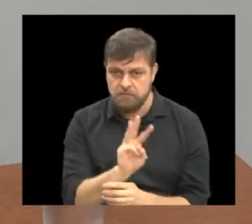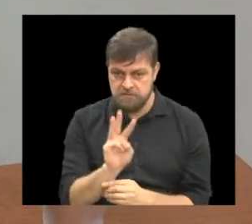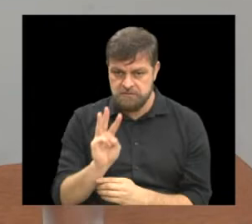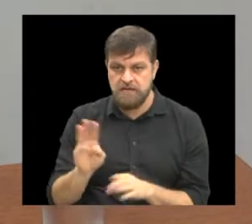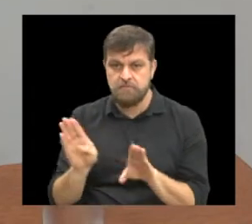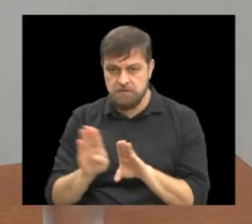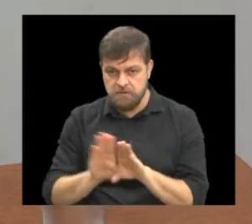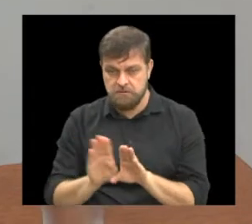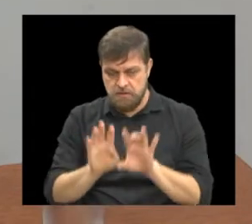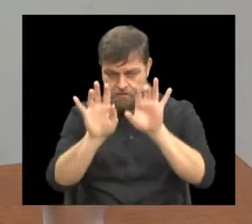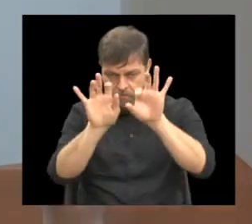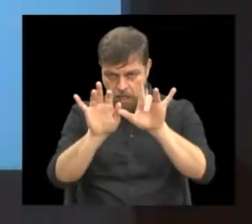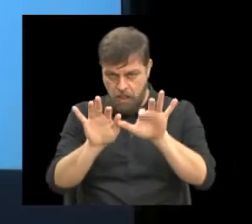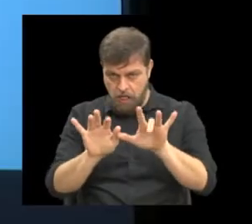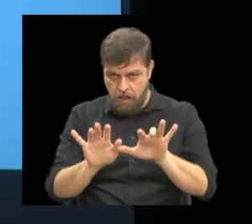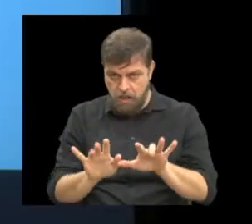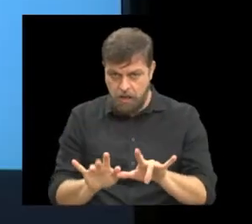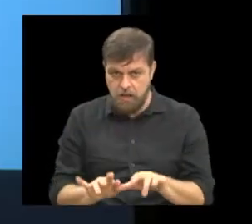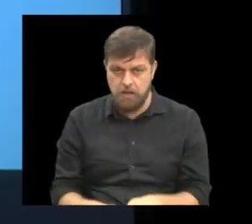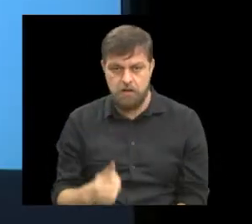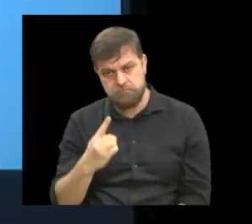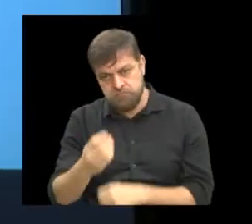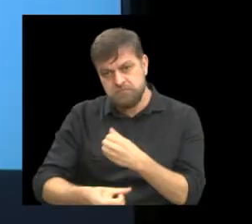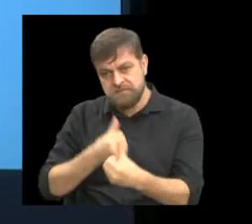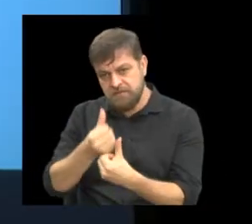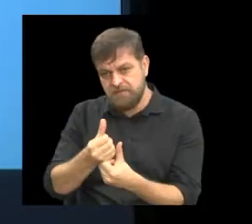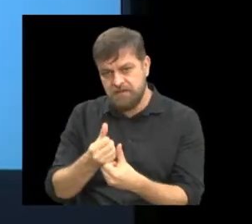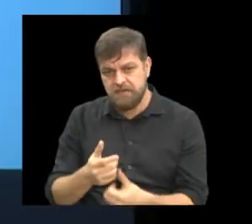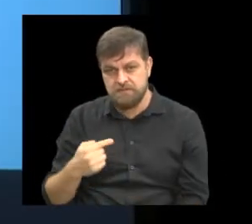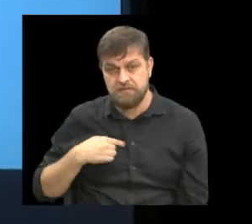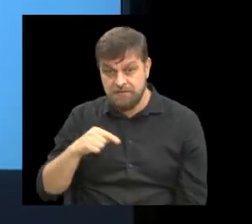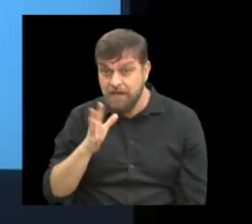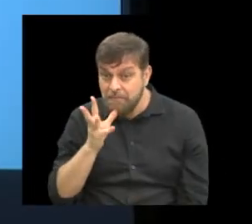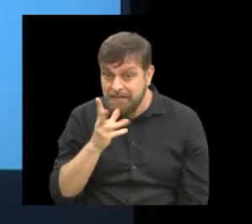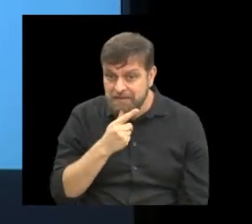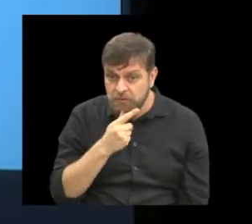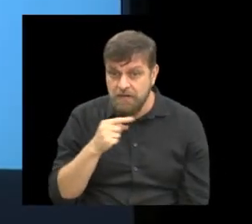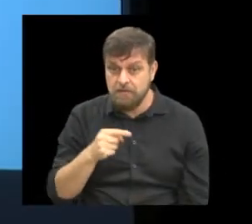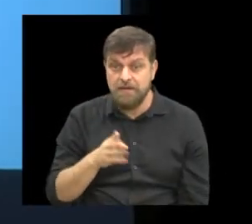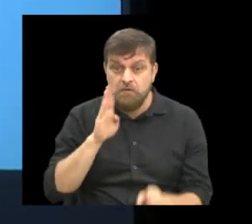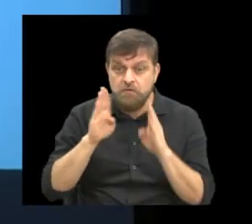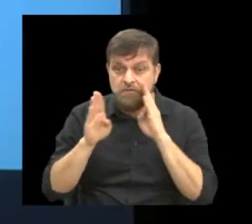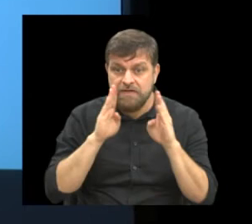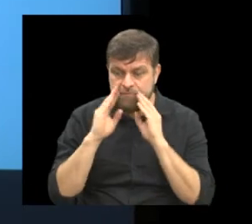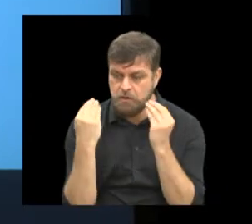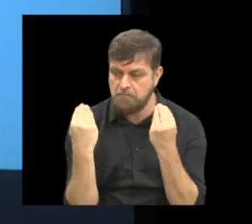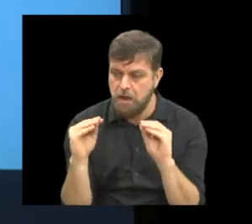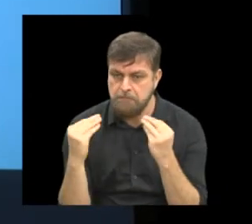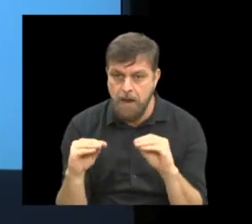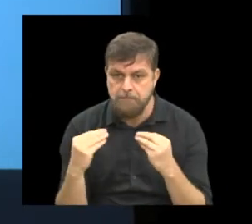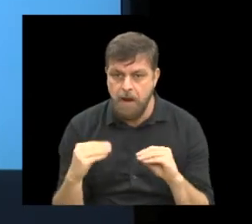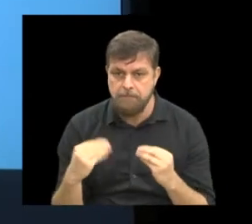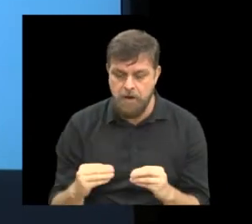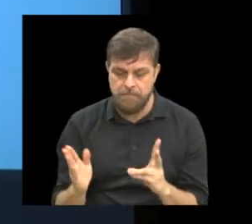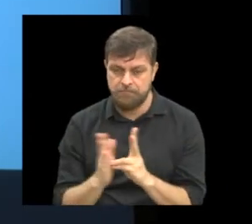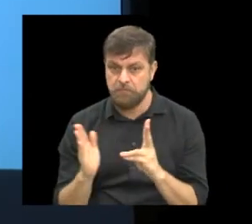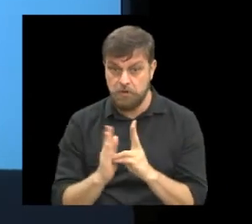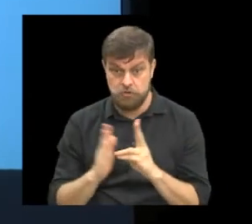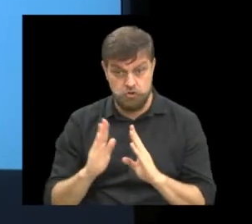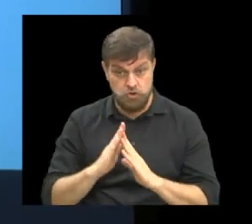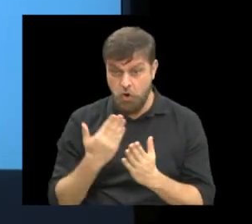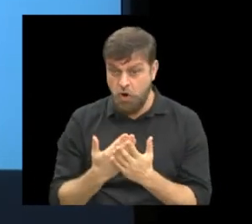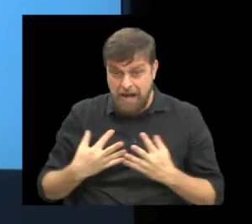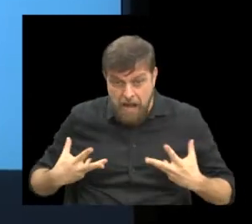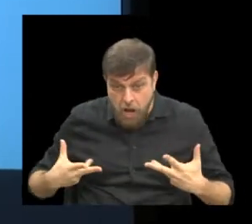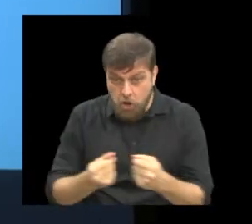alimentado mais uma vez por semestre, né? Uma vez por semana, ele demora um pouquinho mais. Mas a Escola Tiquira, tudo o que acontece, a gente